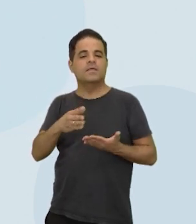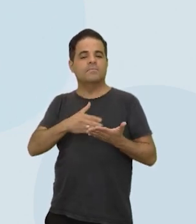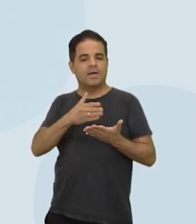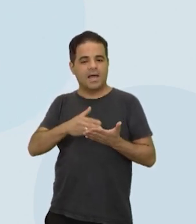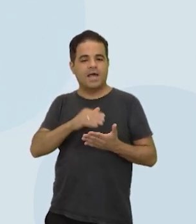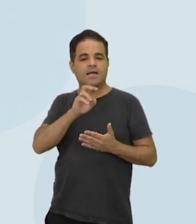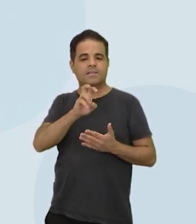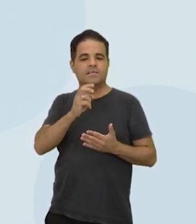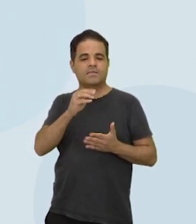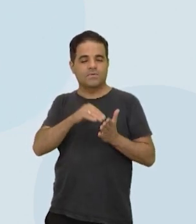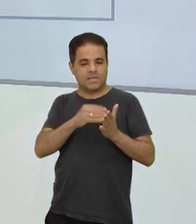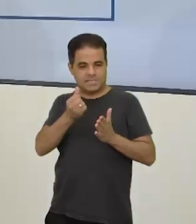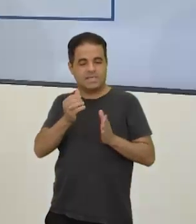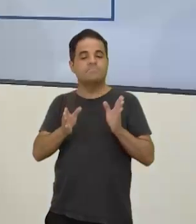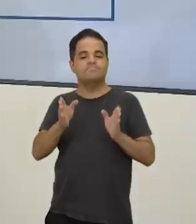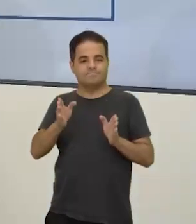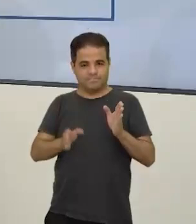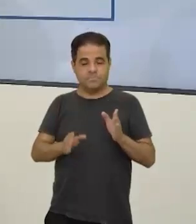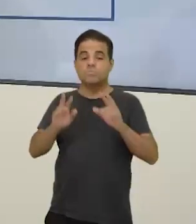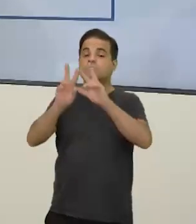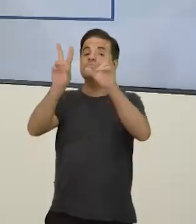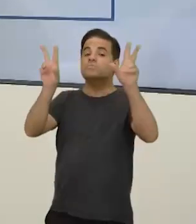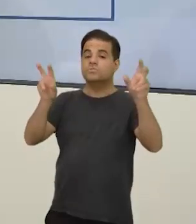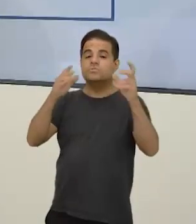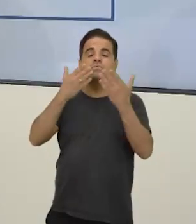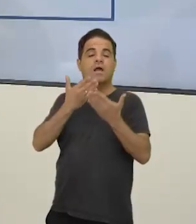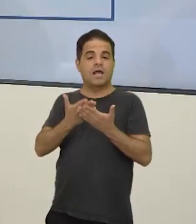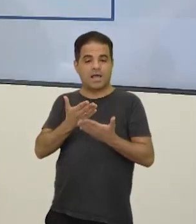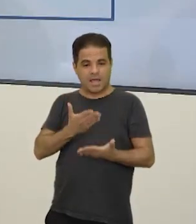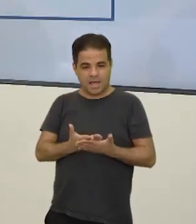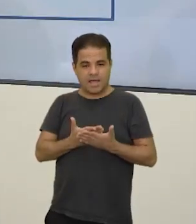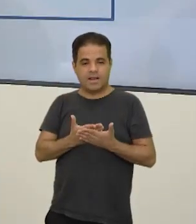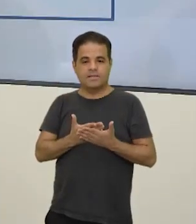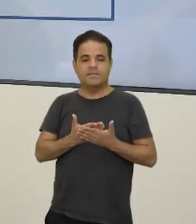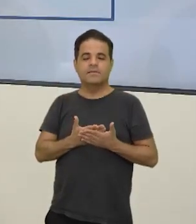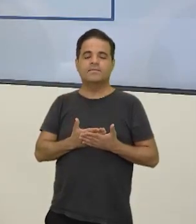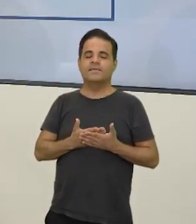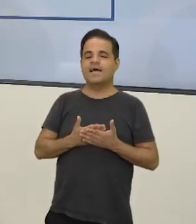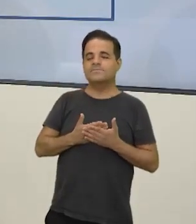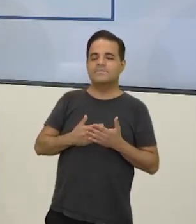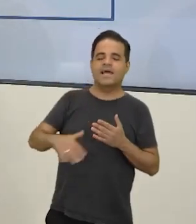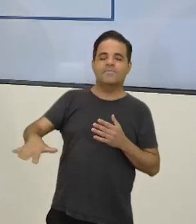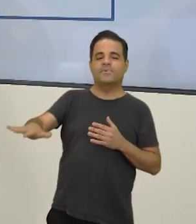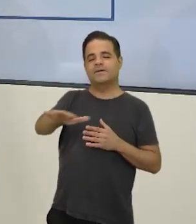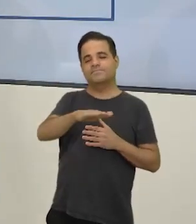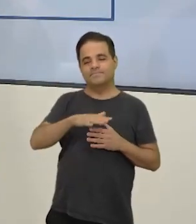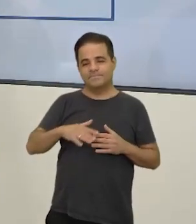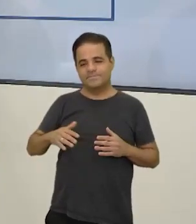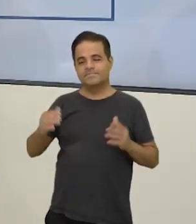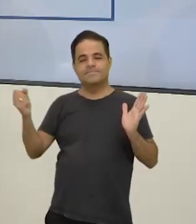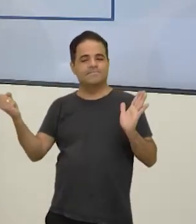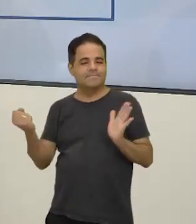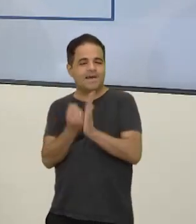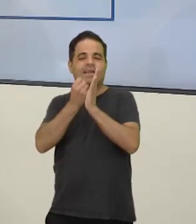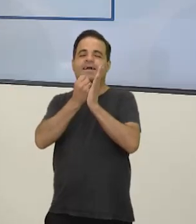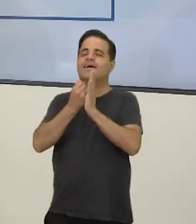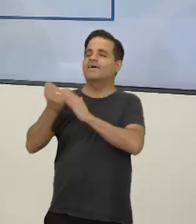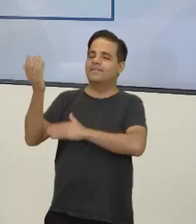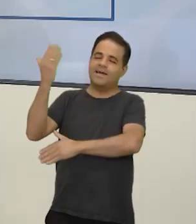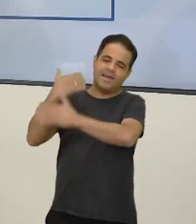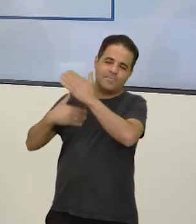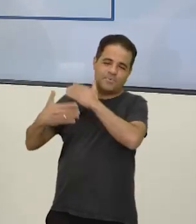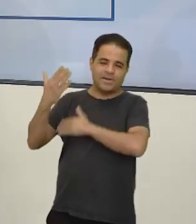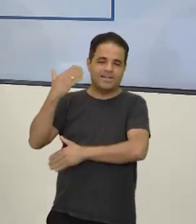páginas 5 e 6. O título desta aula é Traços da Época. Traços da época, ou seja, o que na